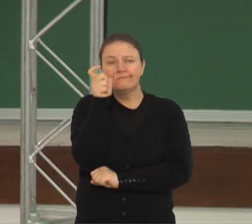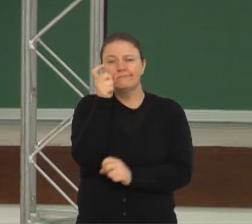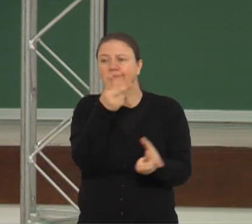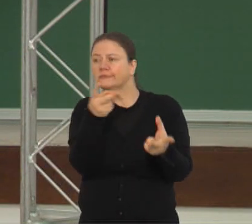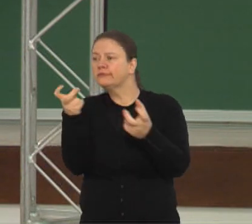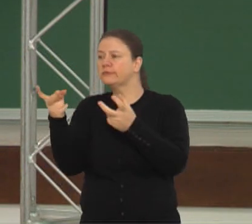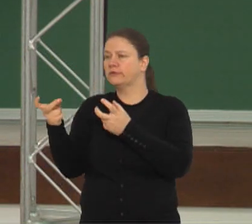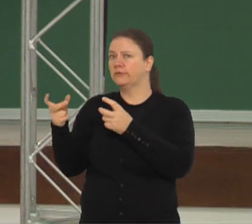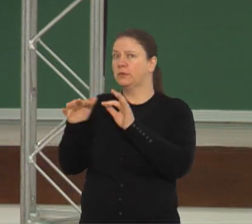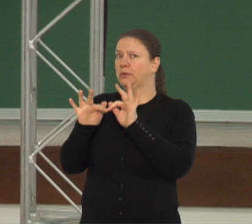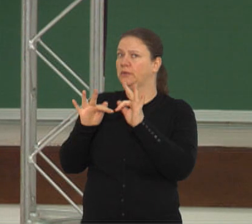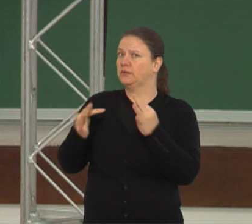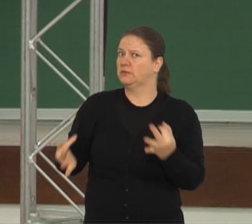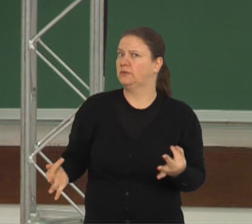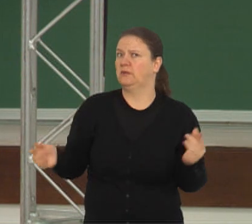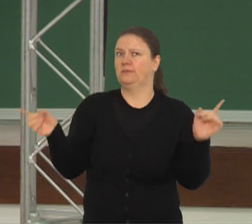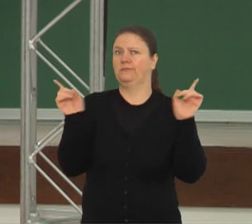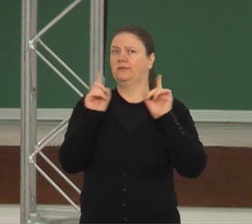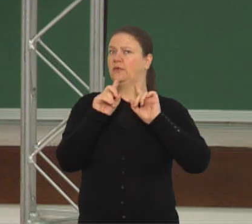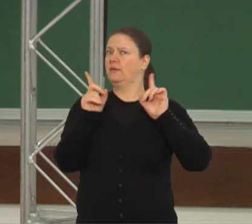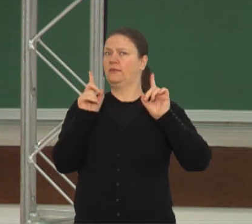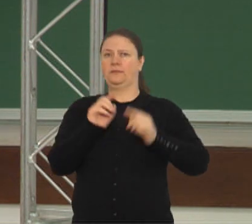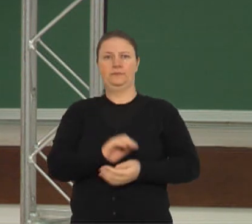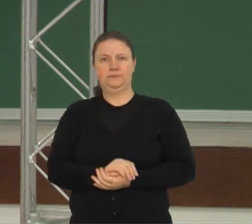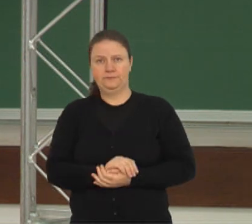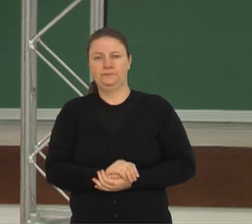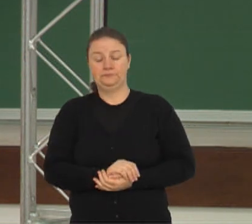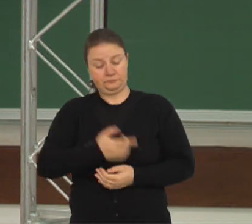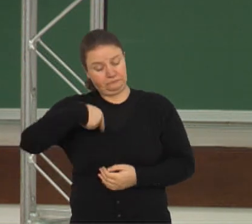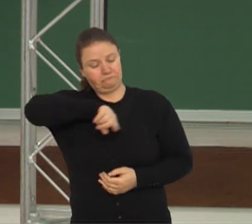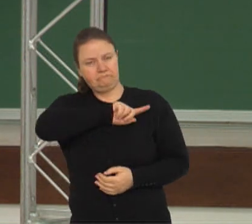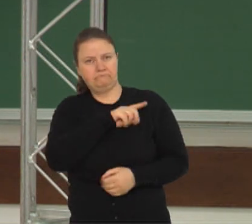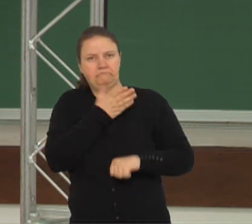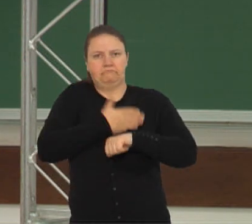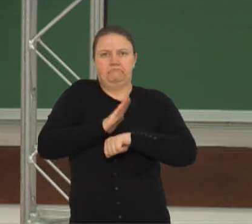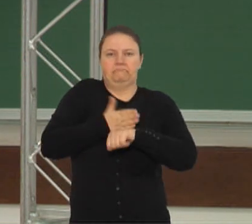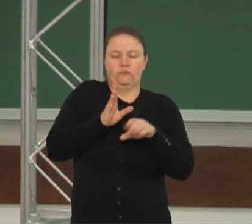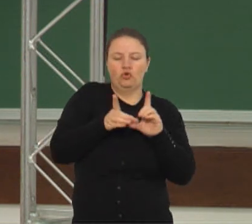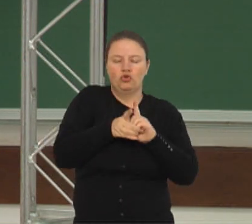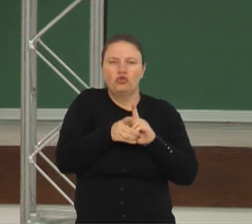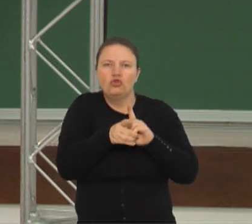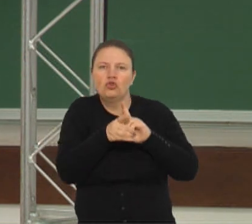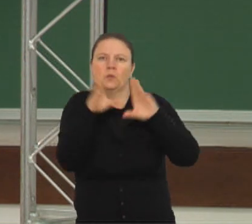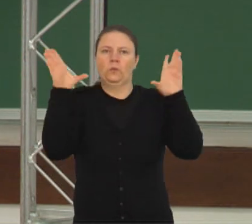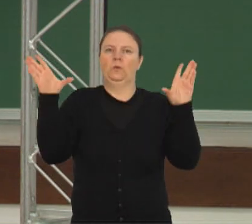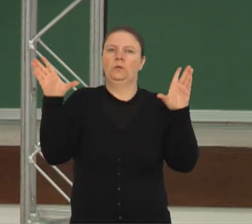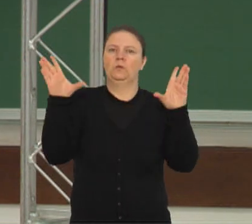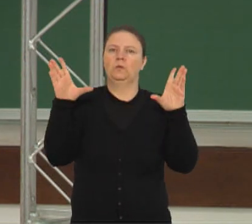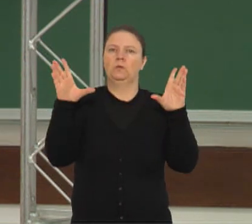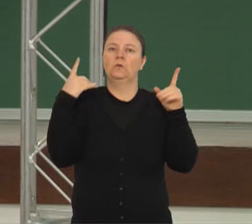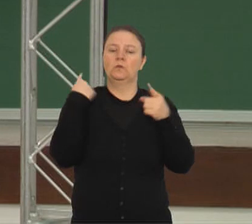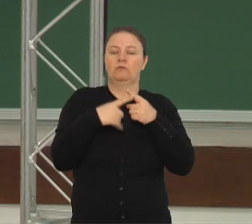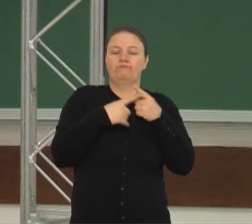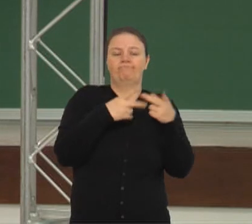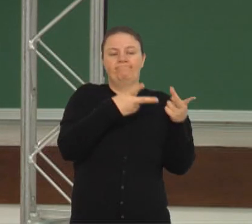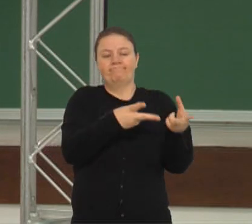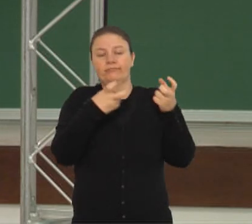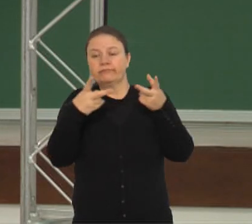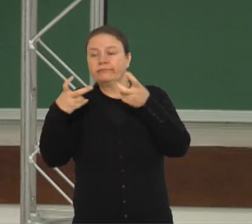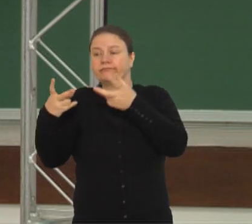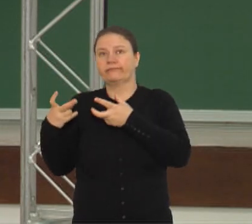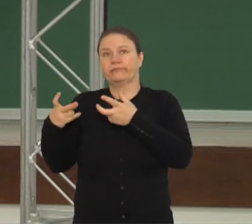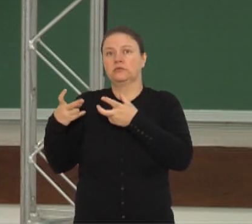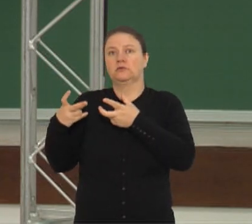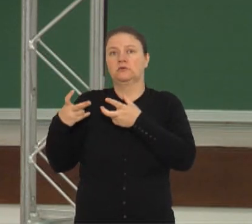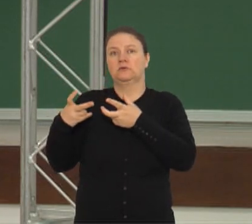simples assim. E aí nós seguimos ainda com a democracia por percebermos que ela ainda